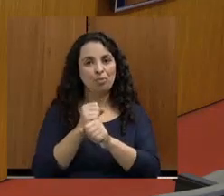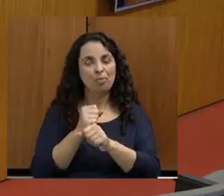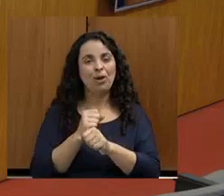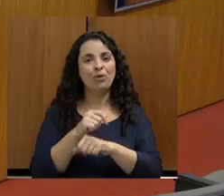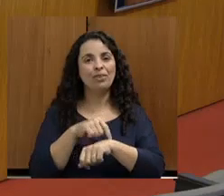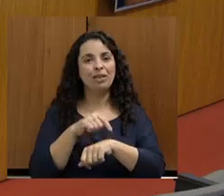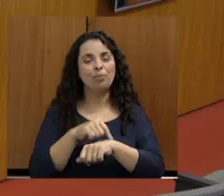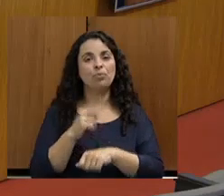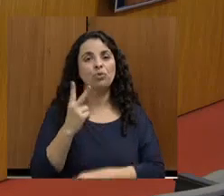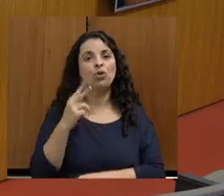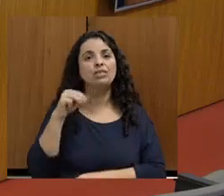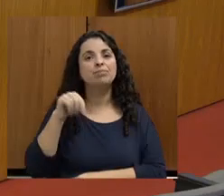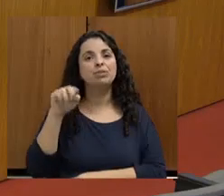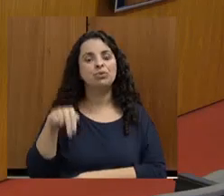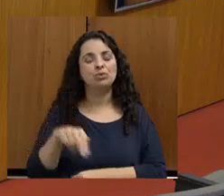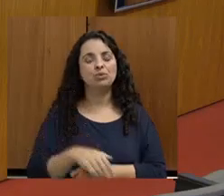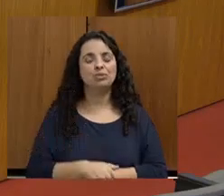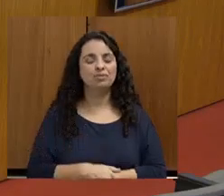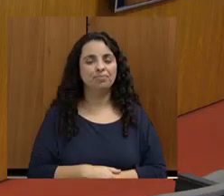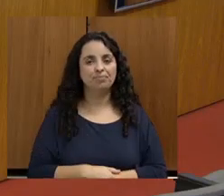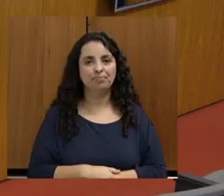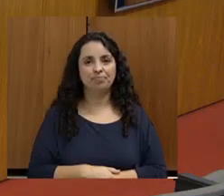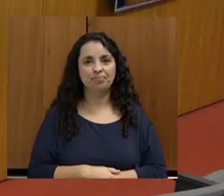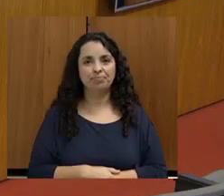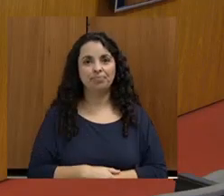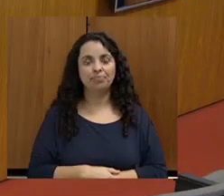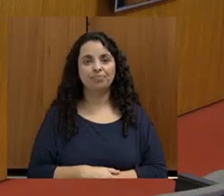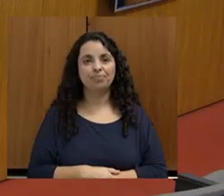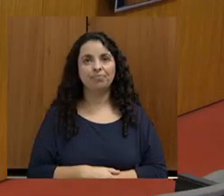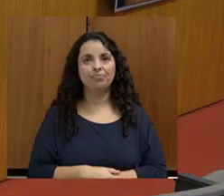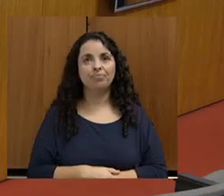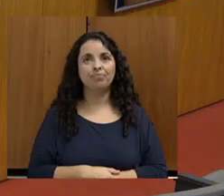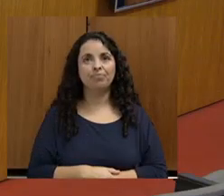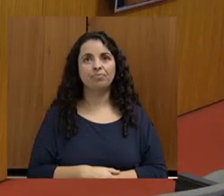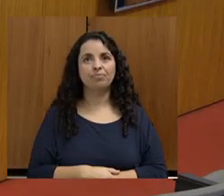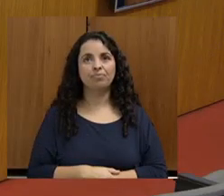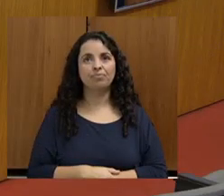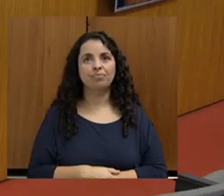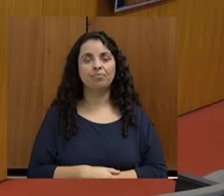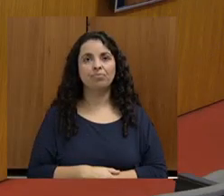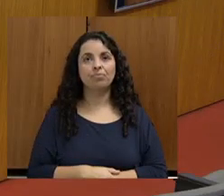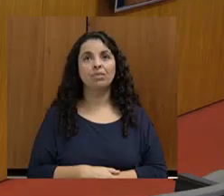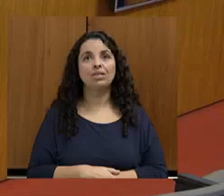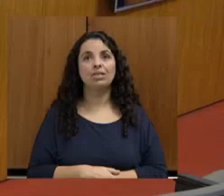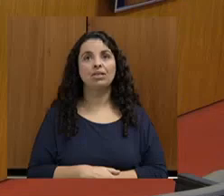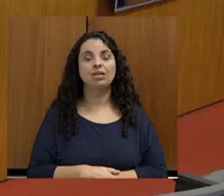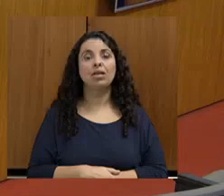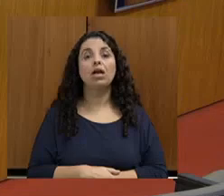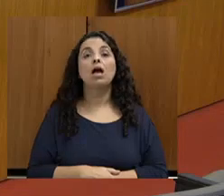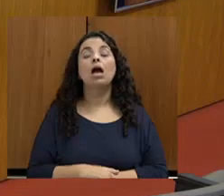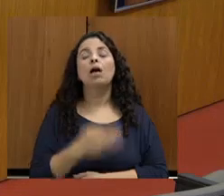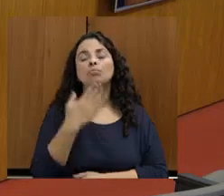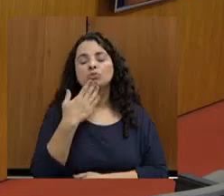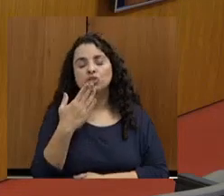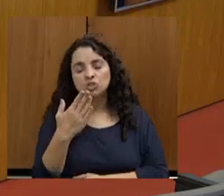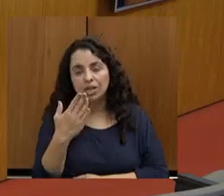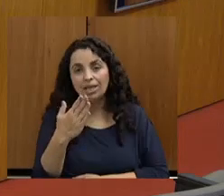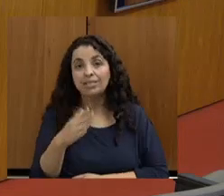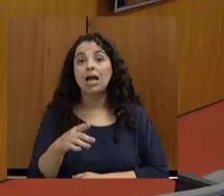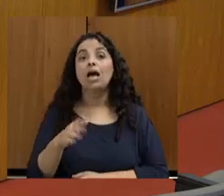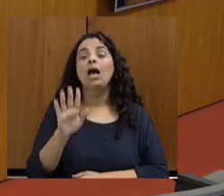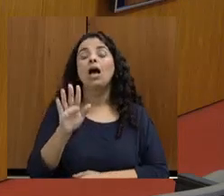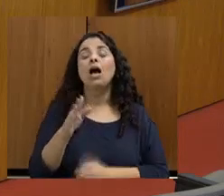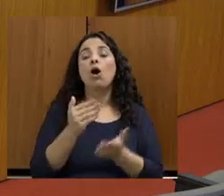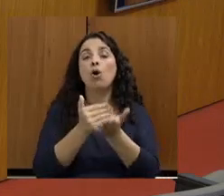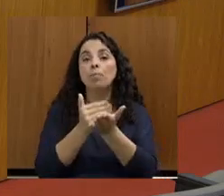minutos para cada inscrito. Ilustríssimo senhor representante. É sempre, por gentileza, identifica inicialmente com